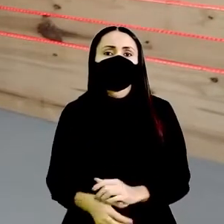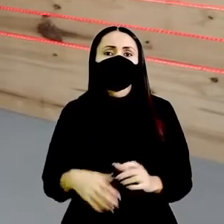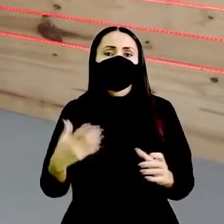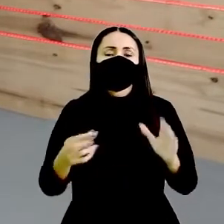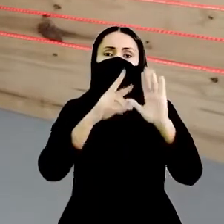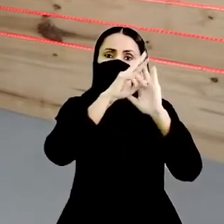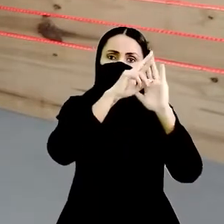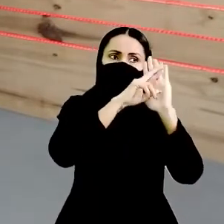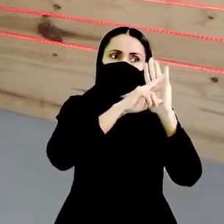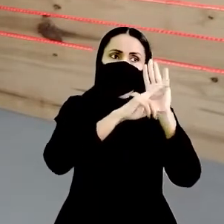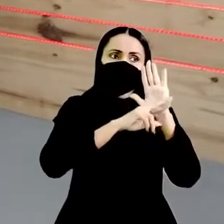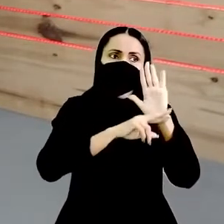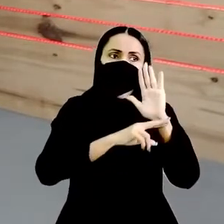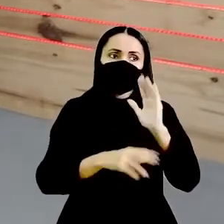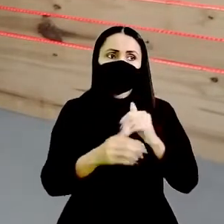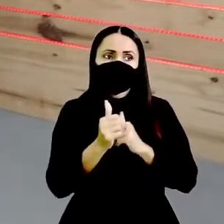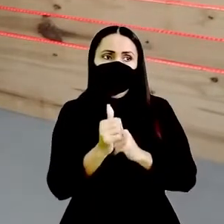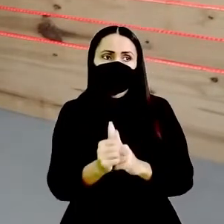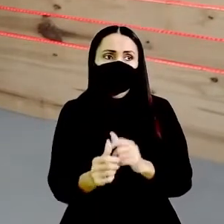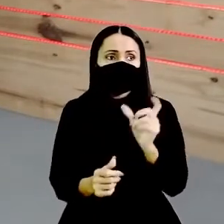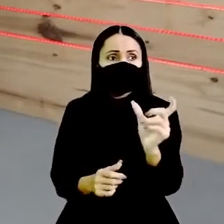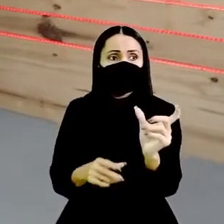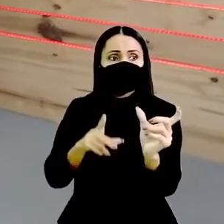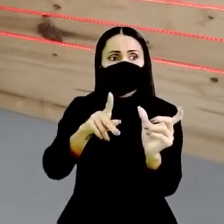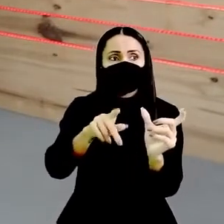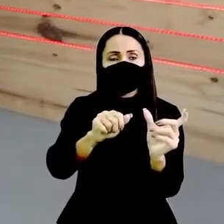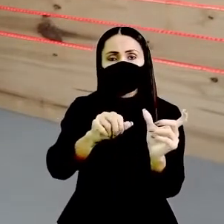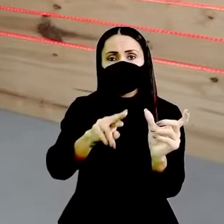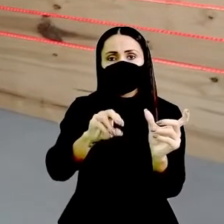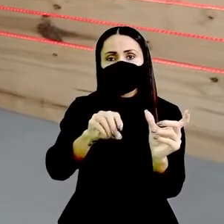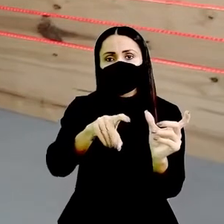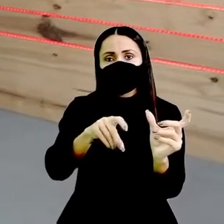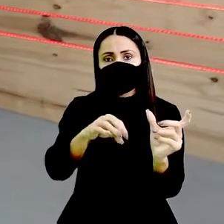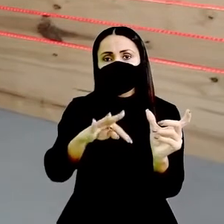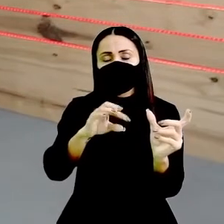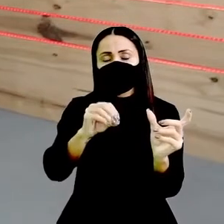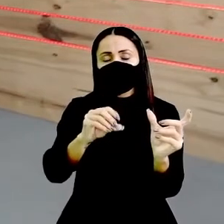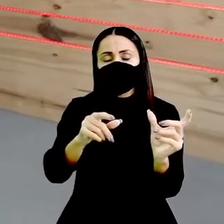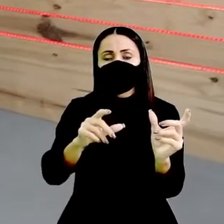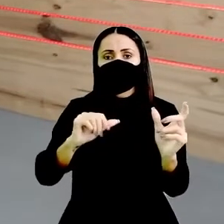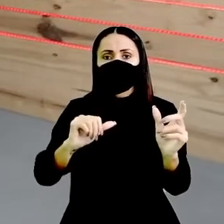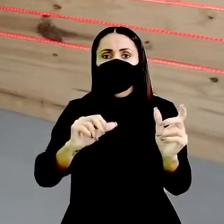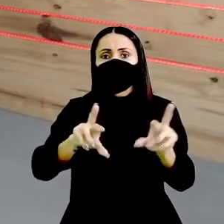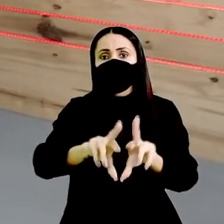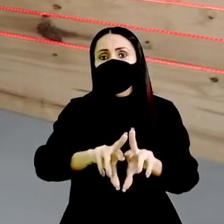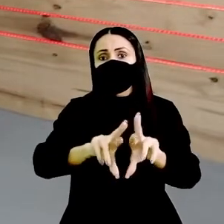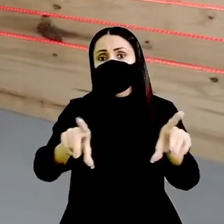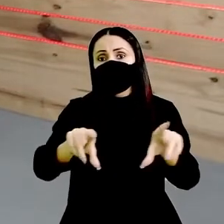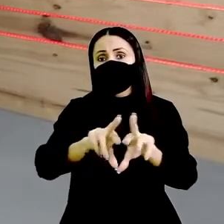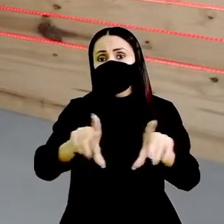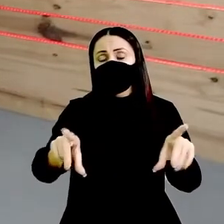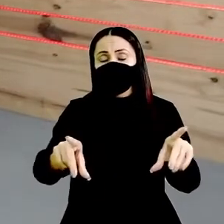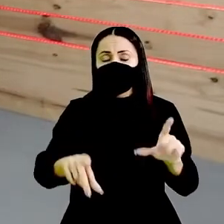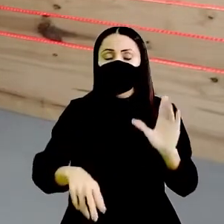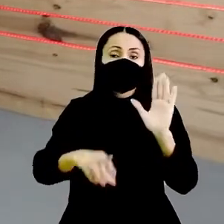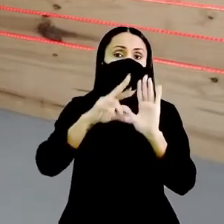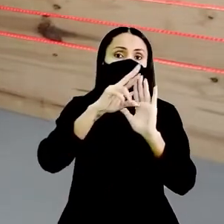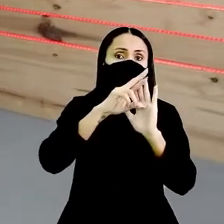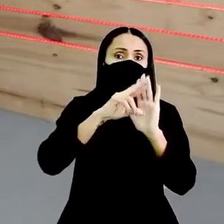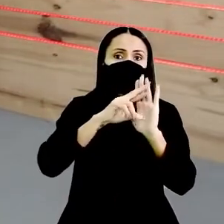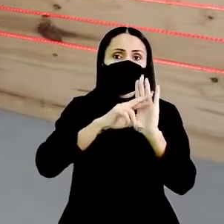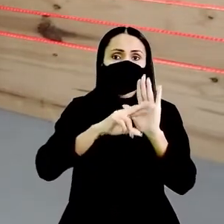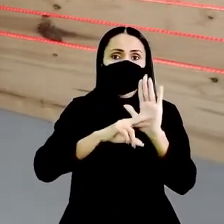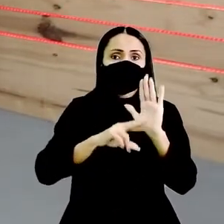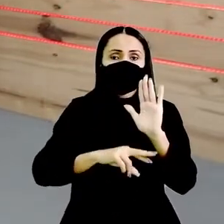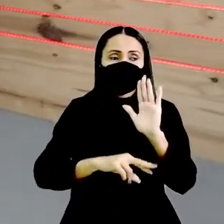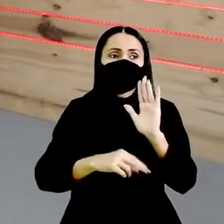as paroxítonas não serve para as oxítonas. Eu digo isso aos alunos, é eliminação. Que vale. Não vale, pronto. Se eu